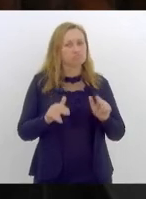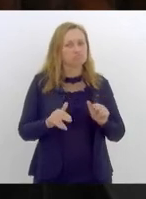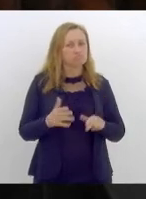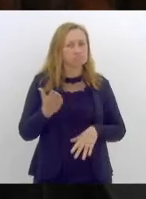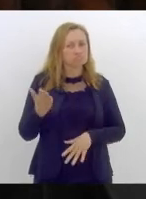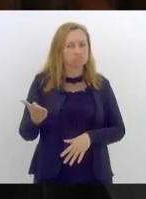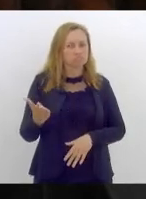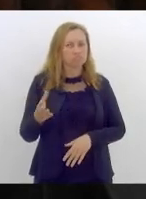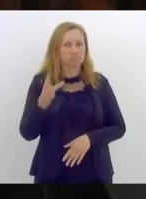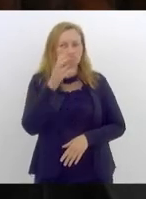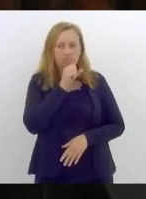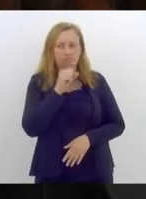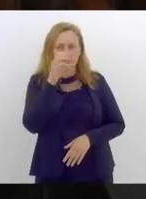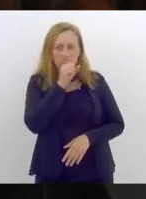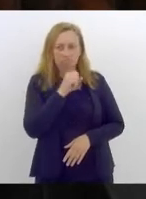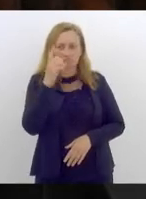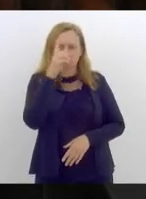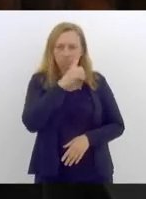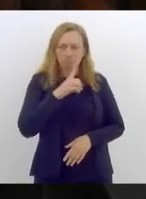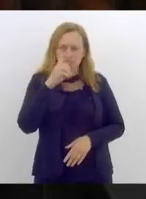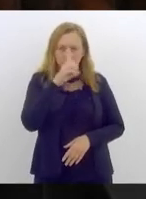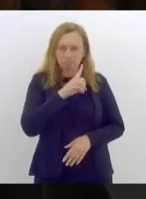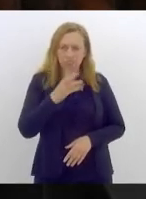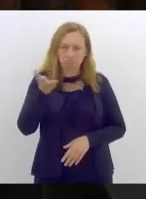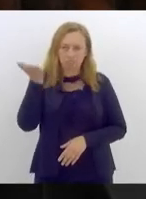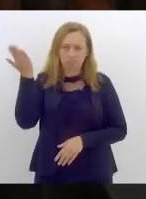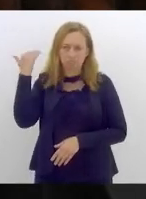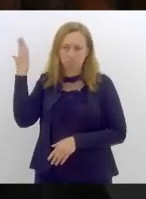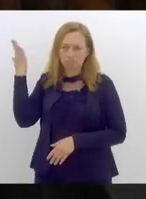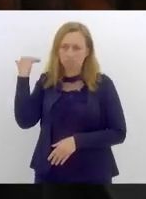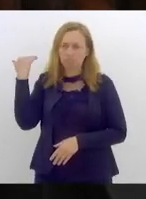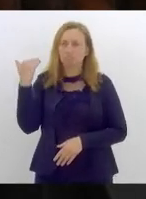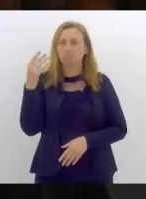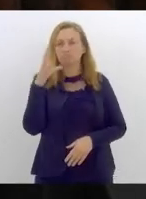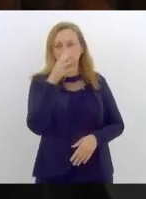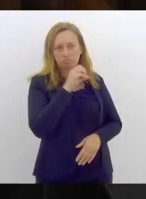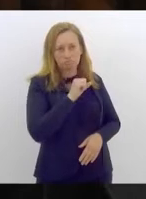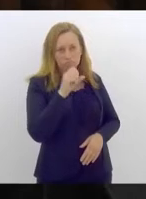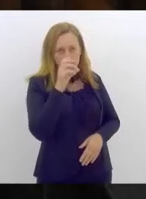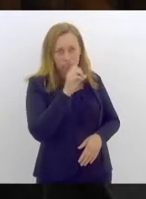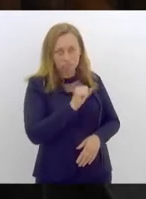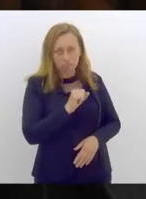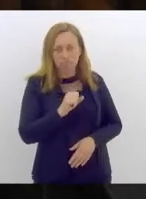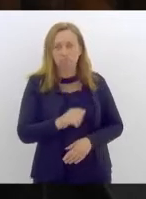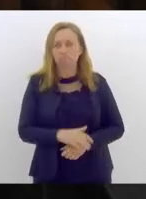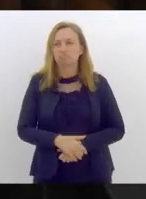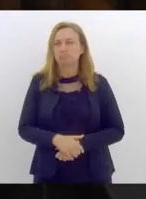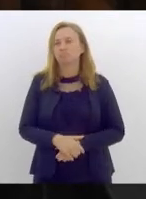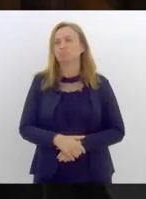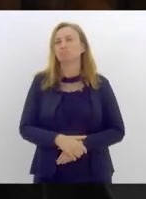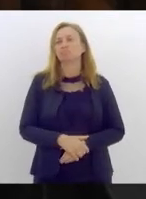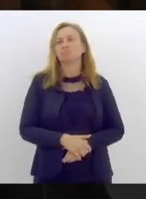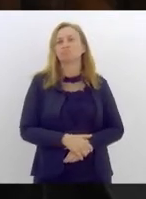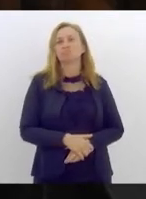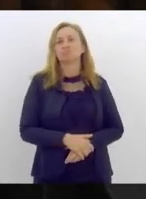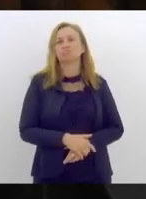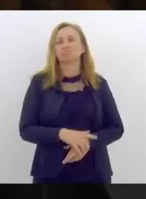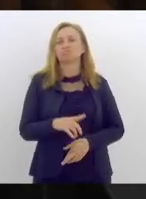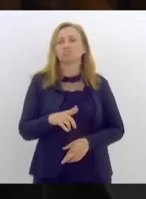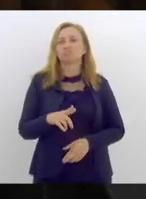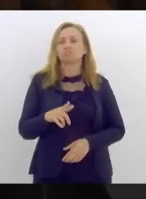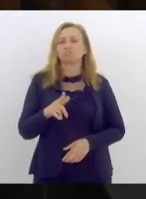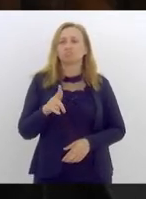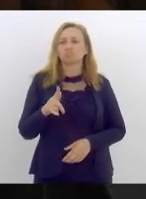sábado e domingo passado sábado com a desqualificação senhor Jefferson